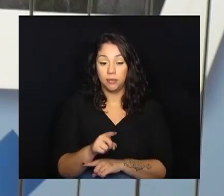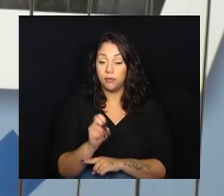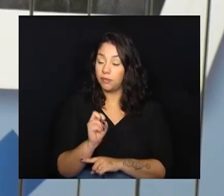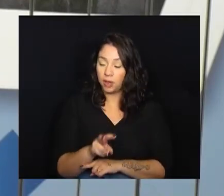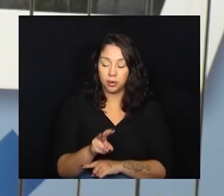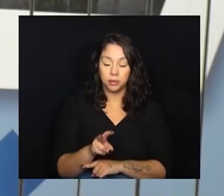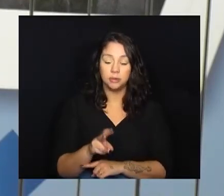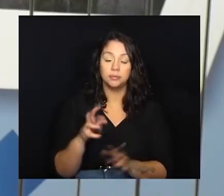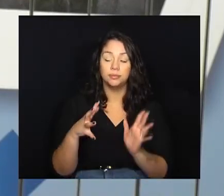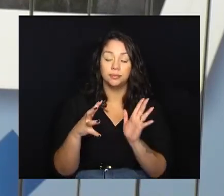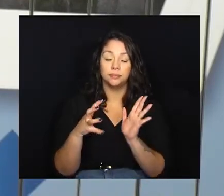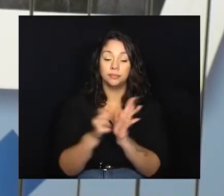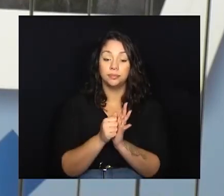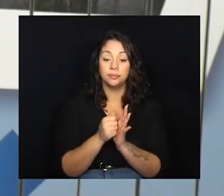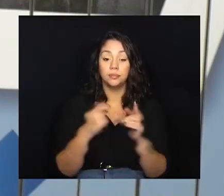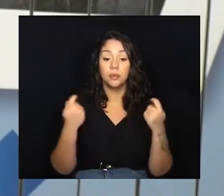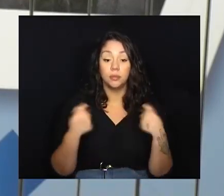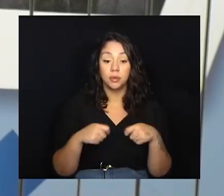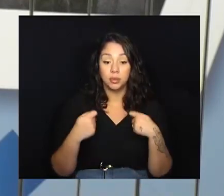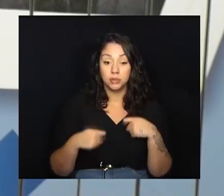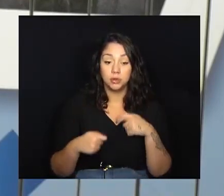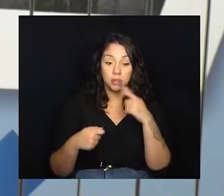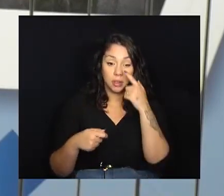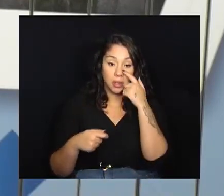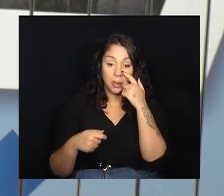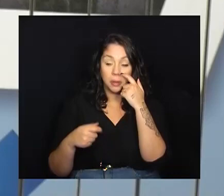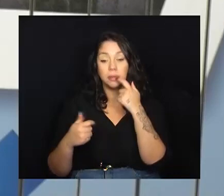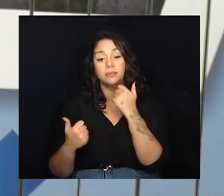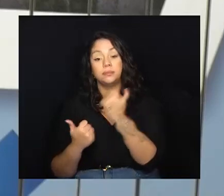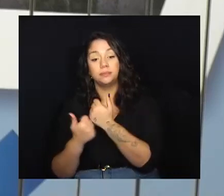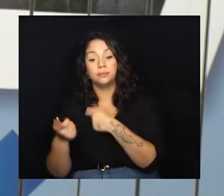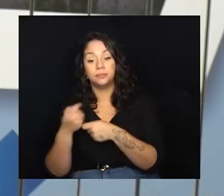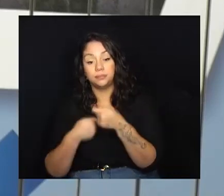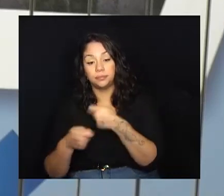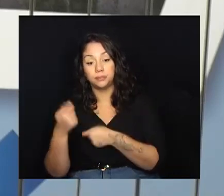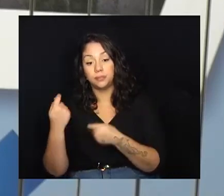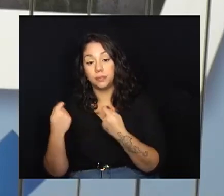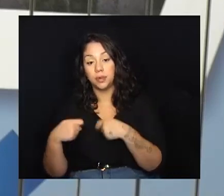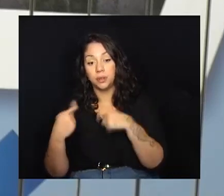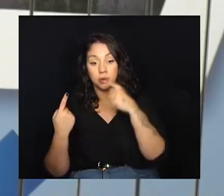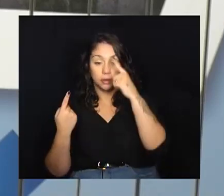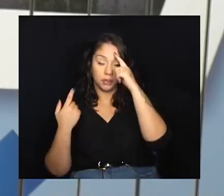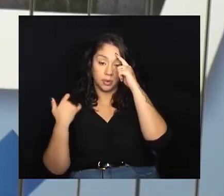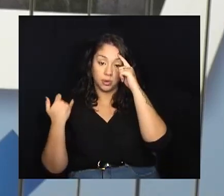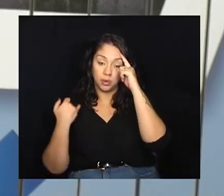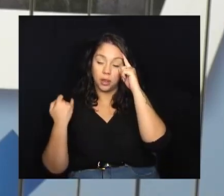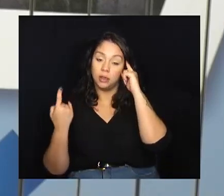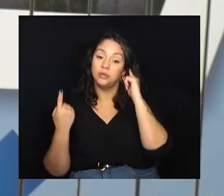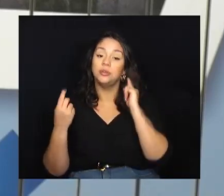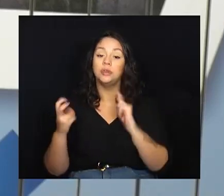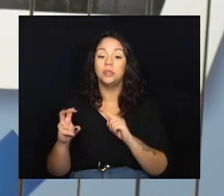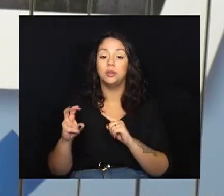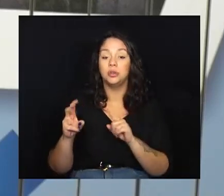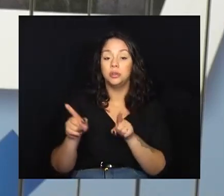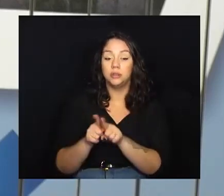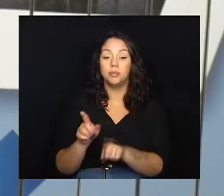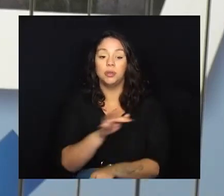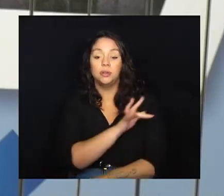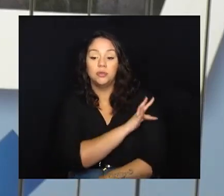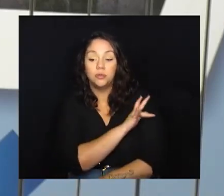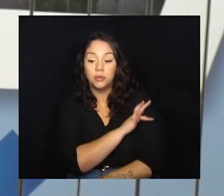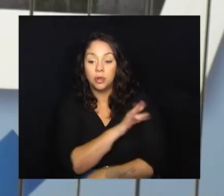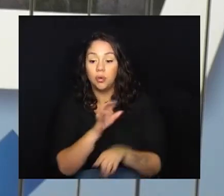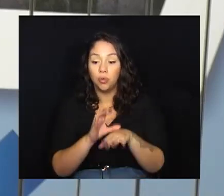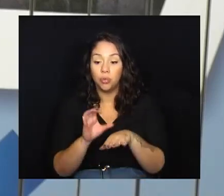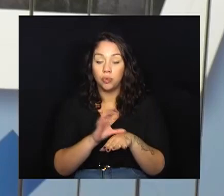inscrever é preciso ter olha auxiliar administrativo 15 anos completos Ensino Fundamental e para o